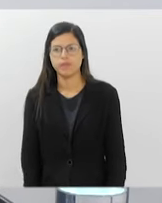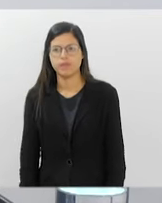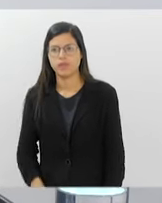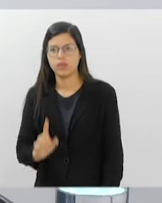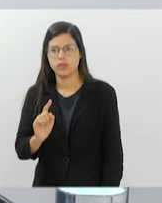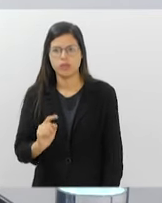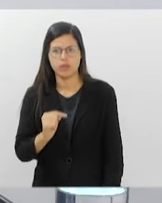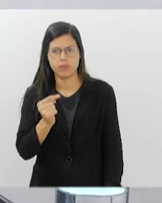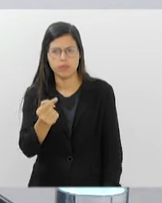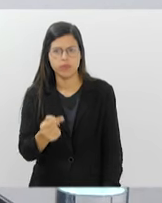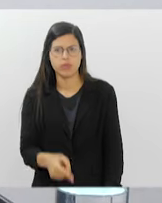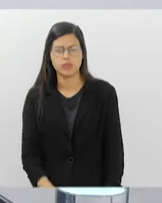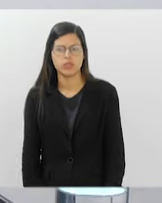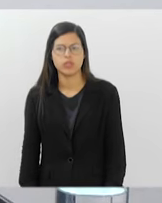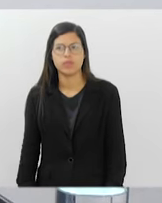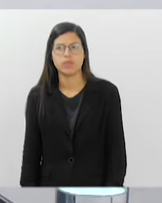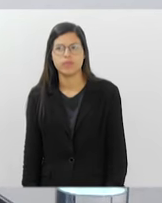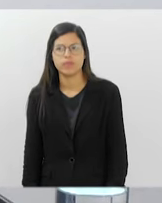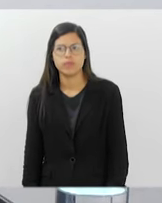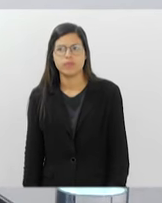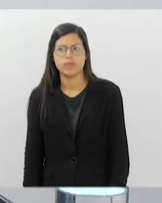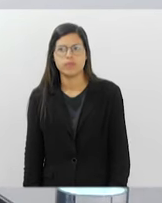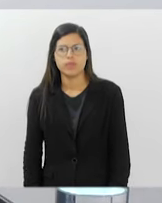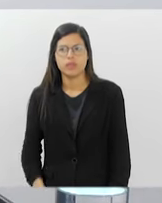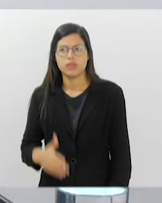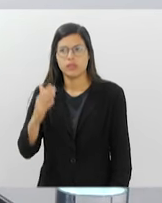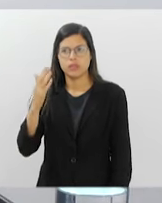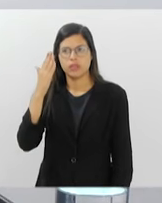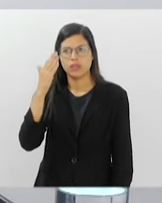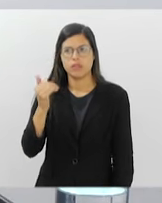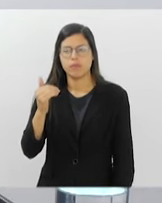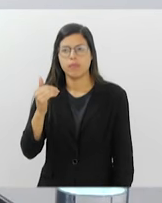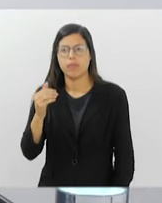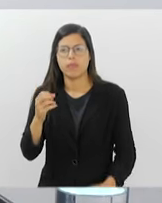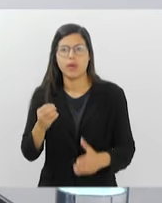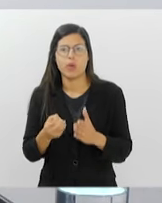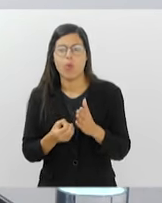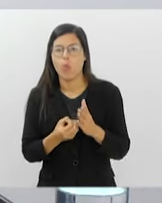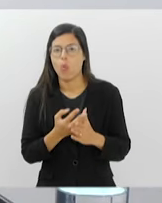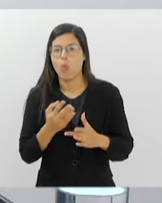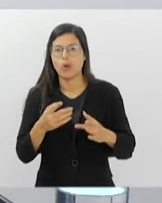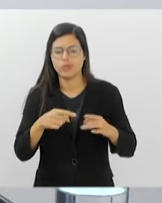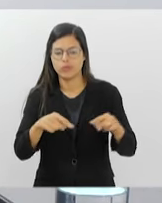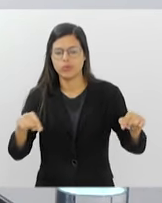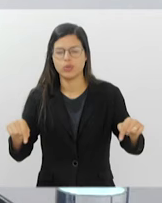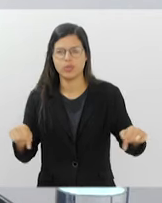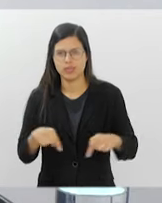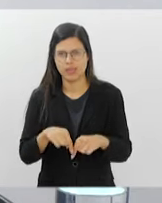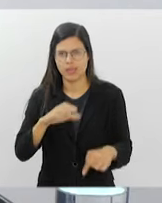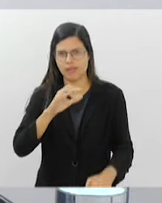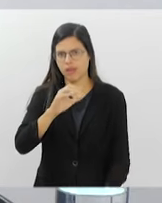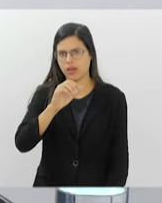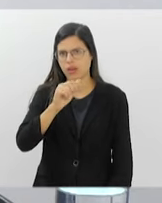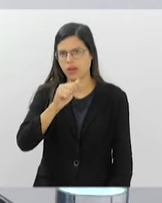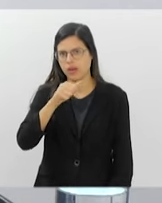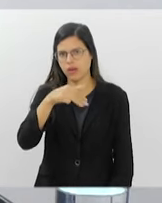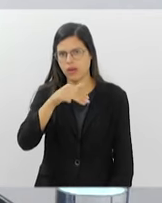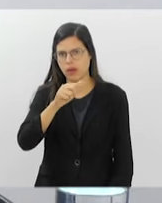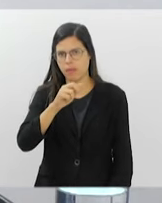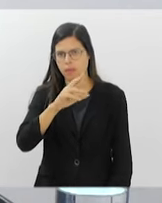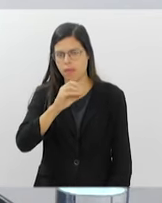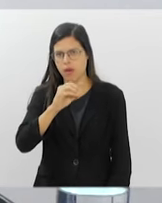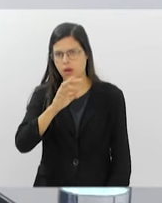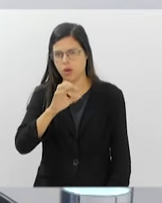depois saber quantos camarotes o governo do estado a